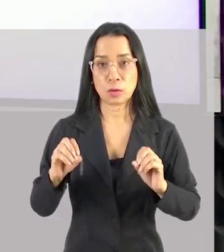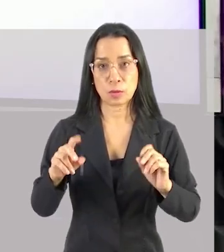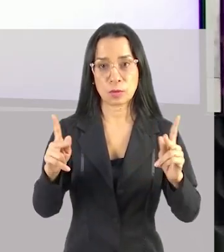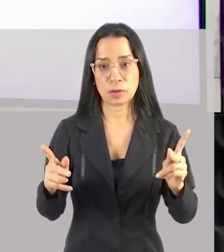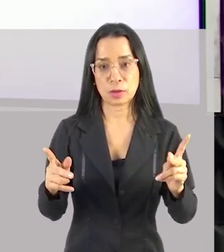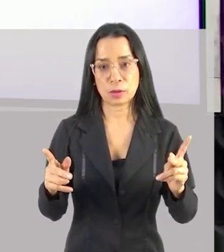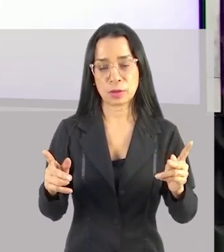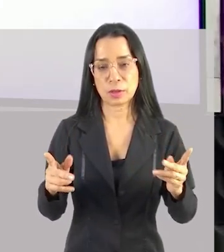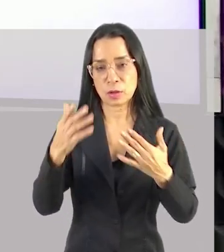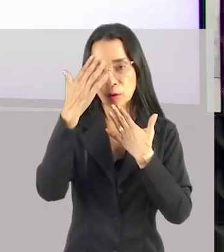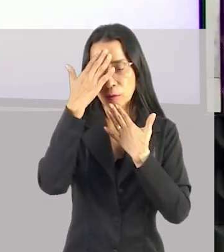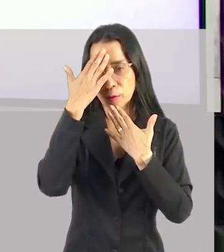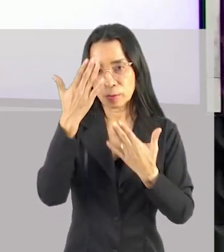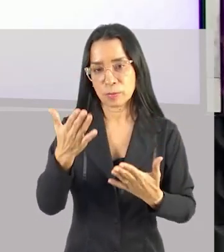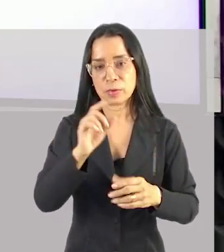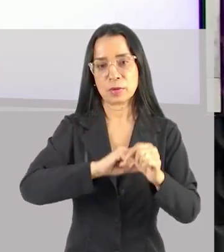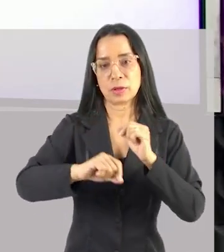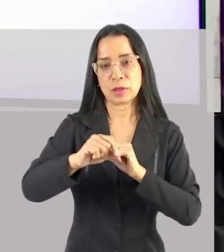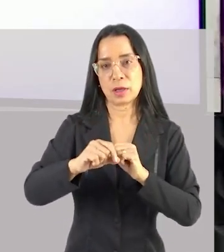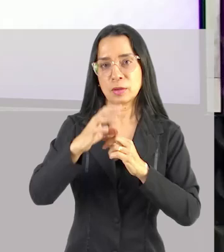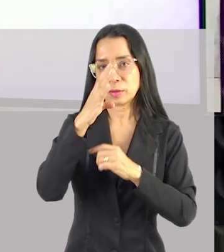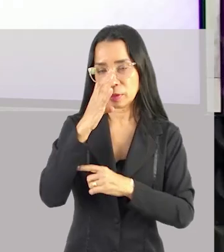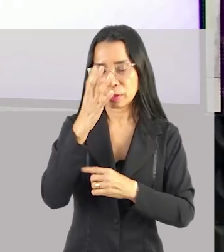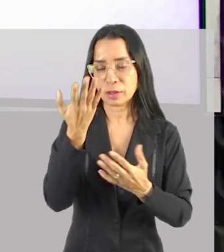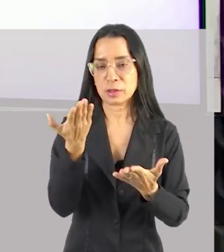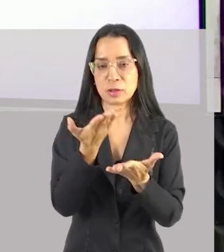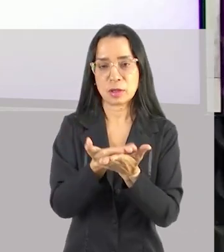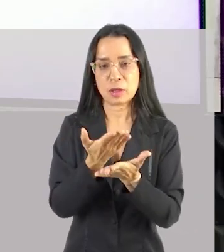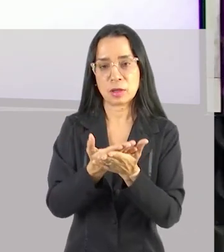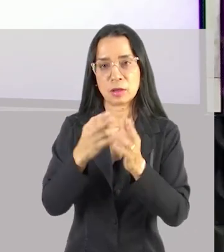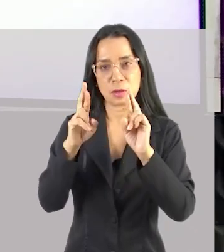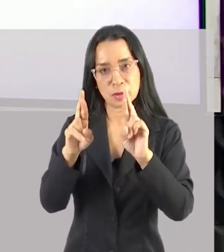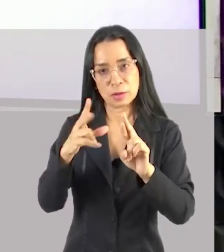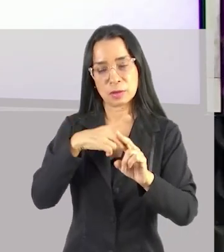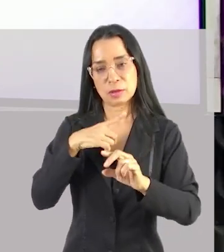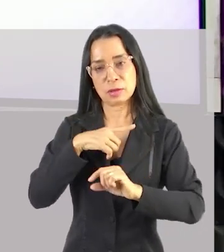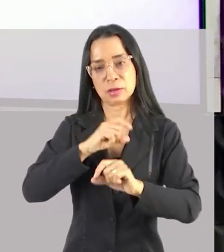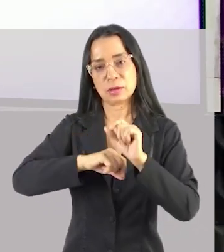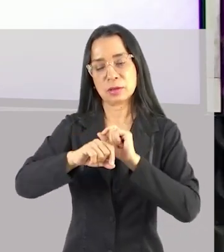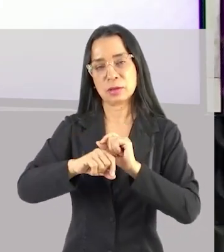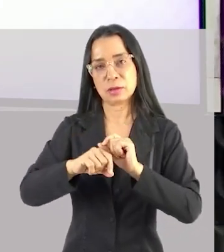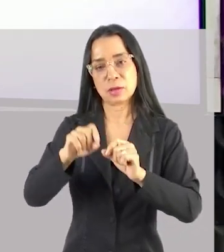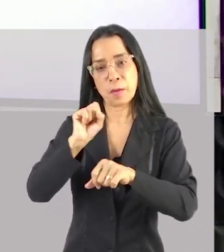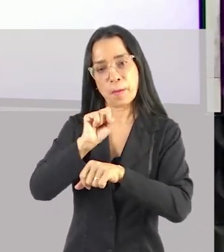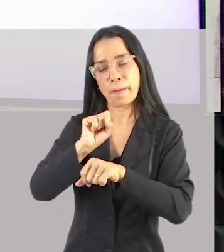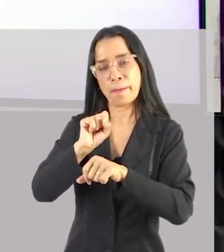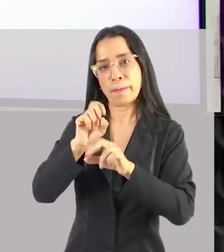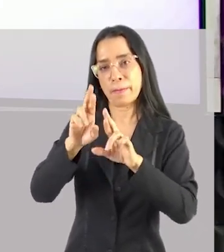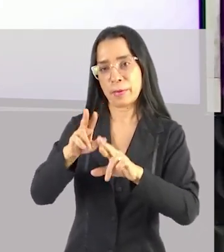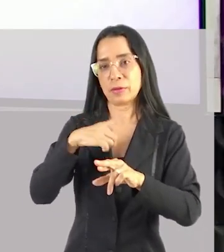pessoal. Obrigado por estarem assistindo. Espero que tenham gostado. Não esqueçam